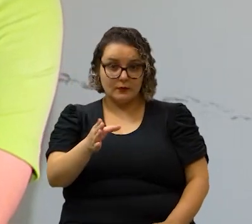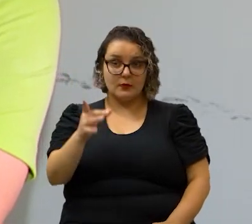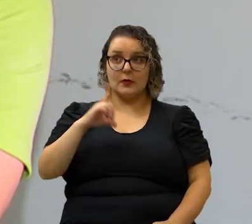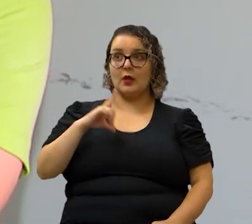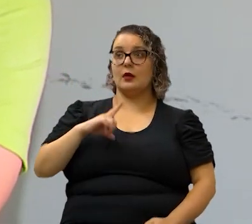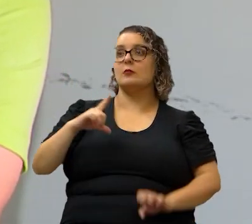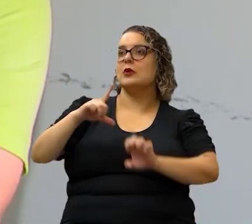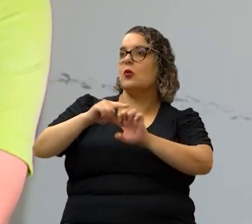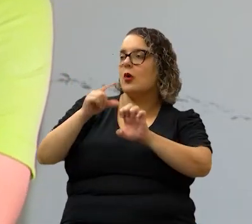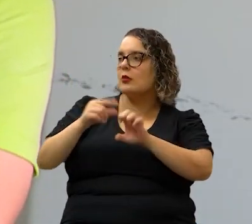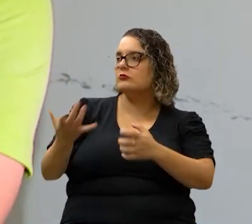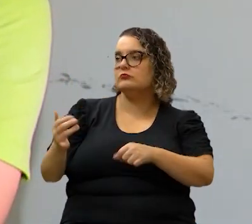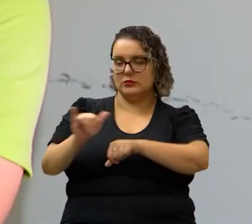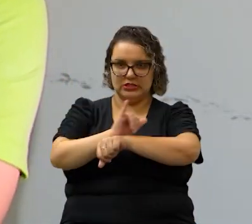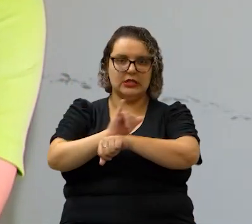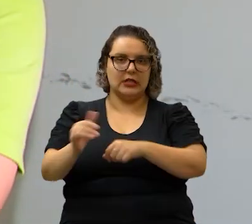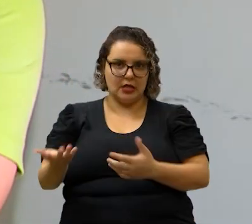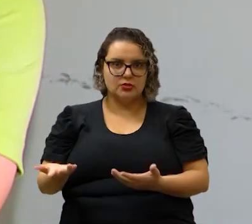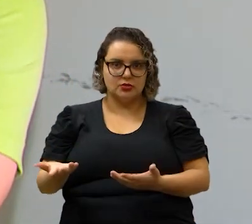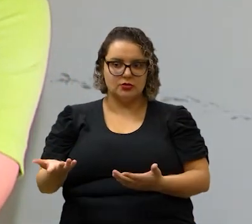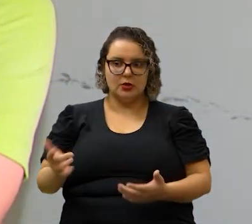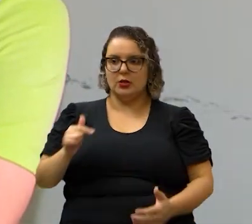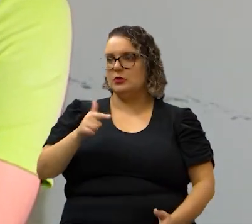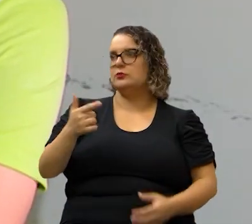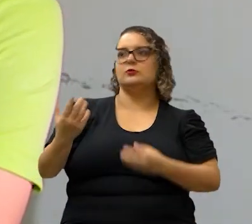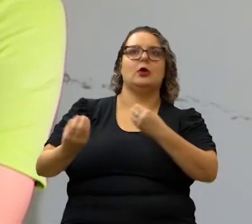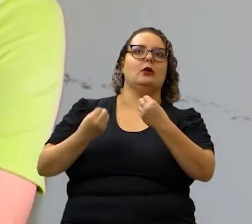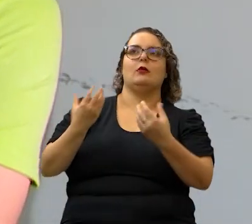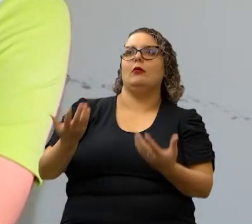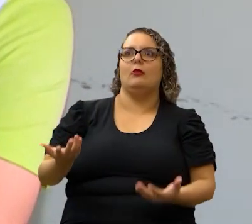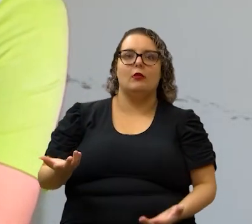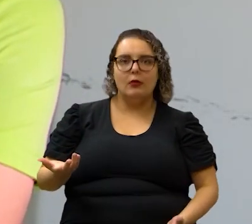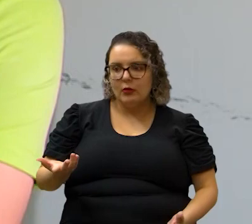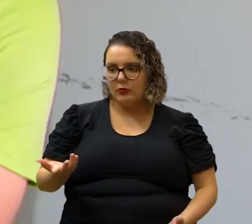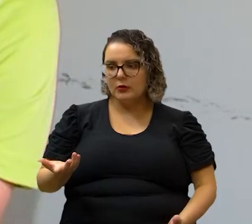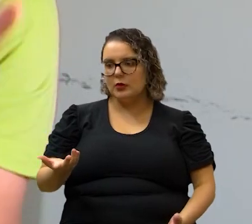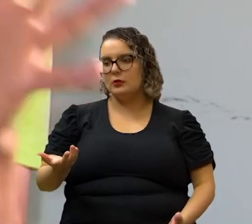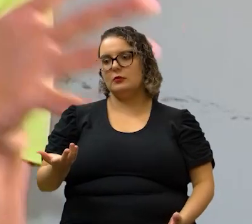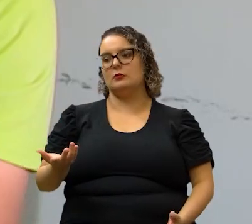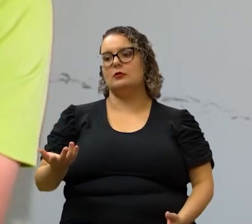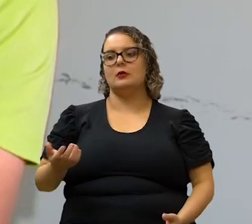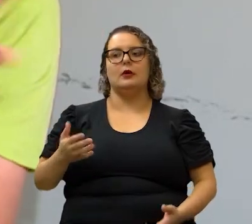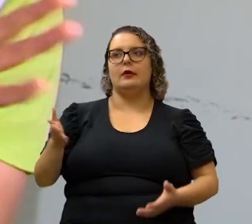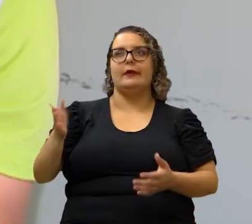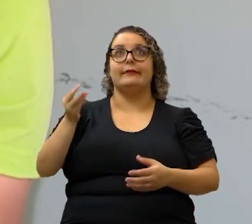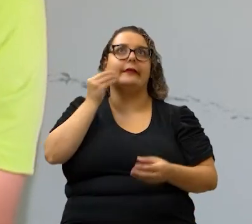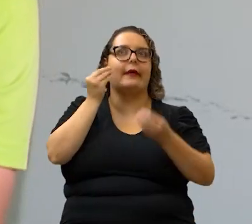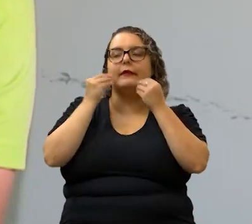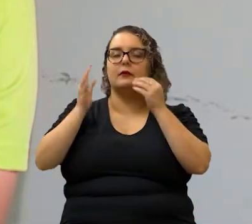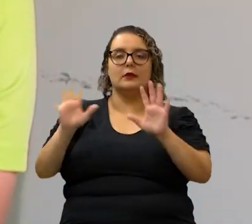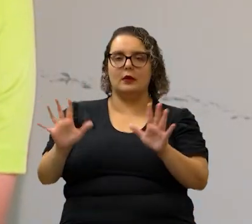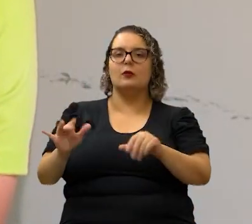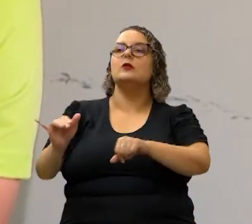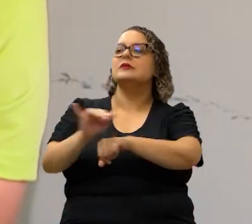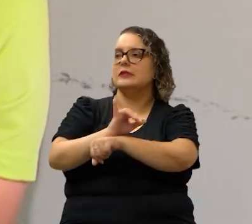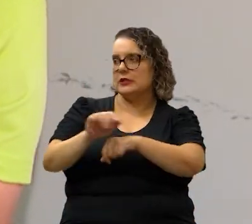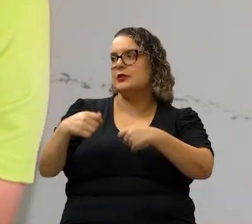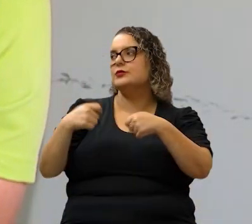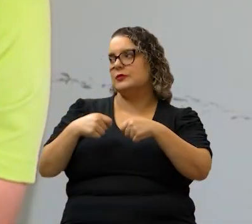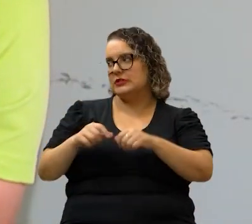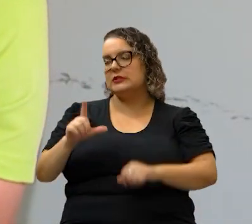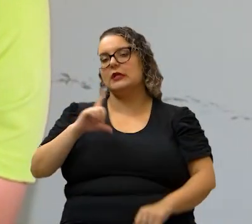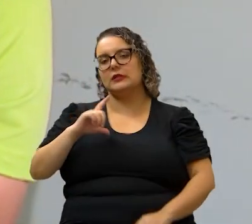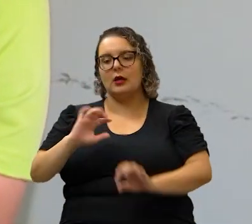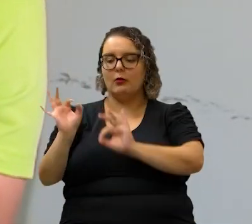para você ser um empreendedor estratégico, né? Não dá para a gente também sair atirando, assim, a gente tem que ter estratégia.